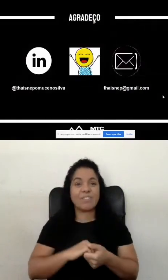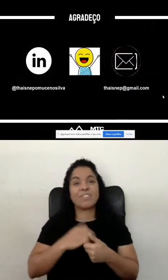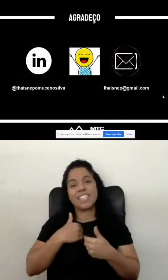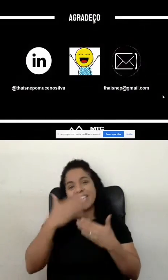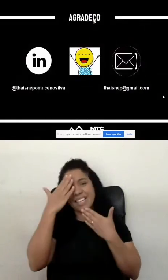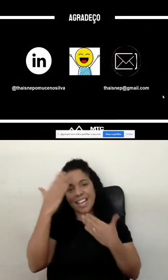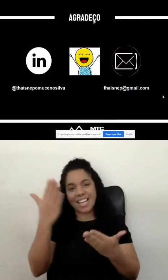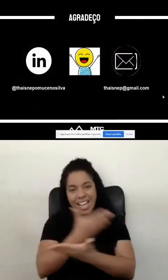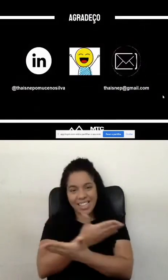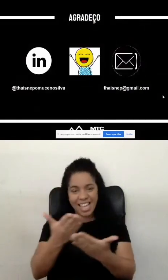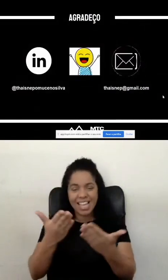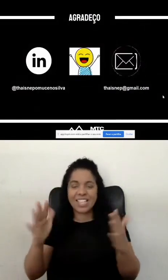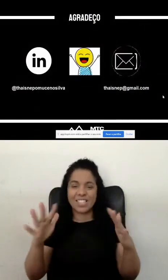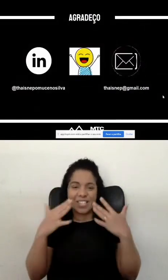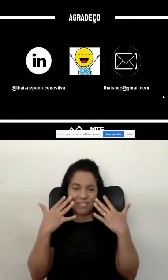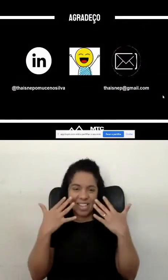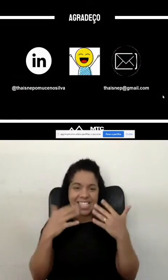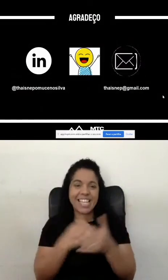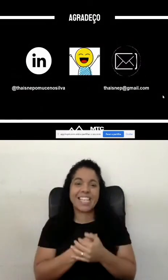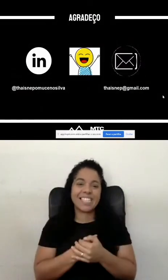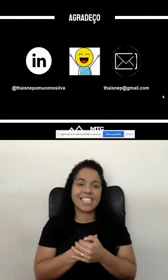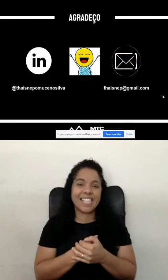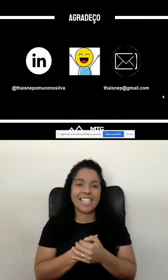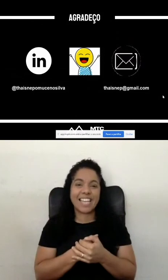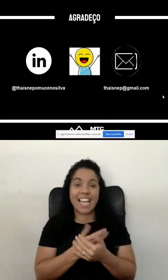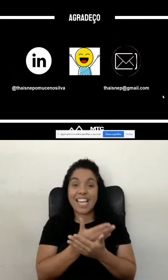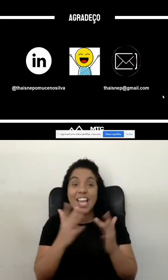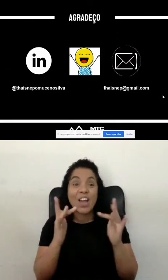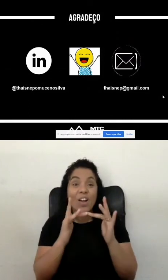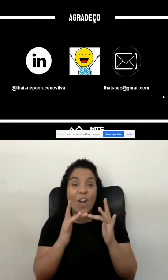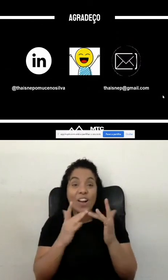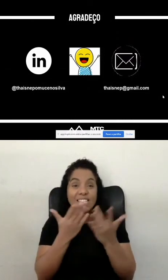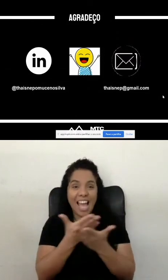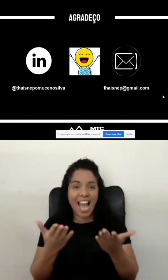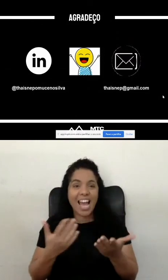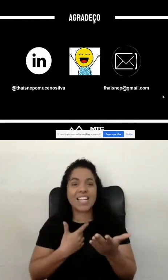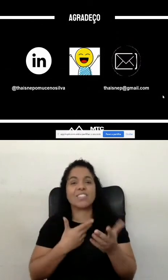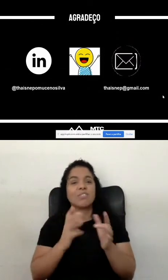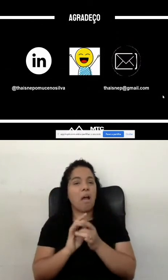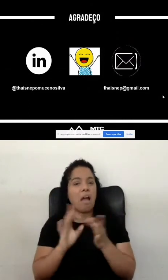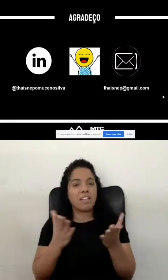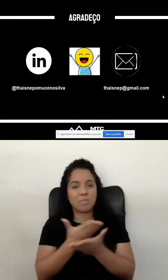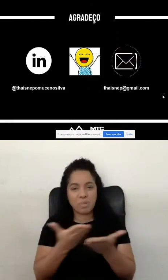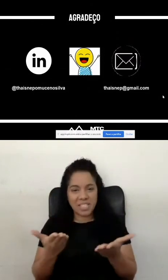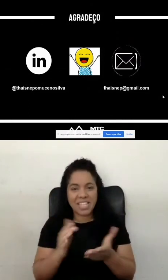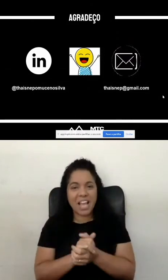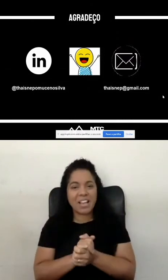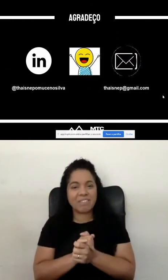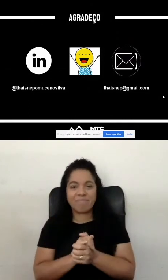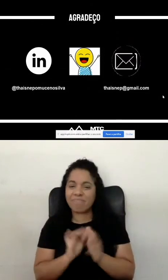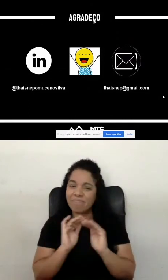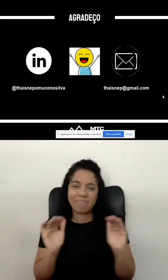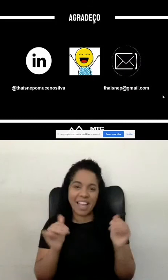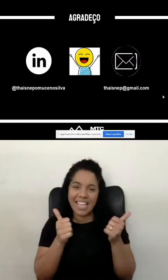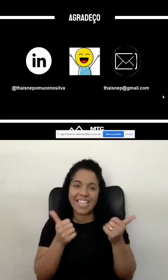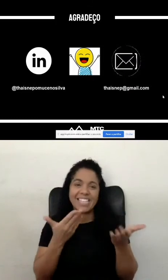Agradeço a presença de vocês, tá aí meus contatos, fico à disposição. E era isso que eu tinha